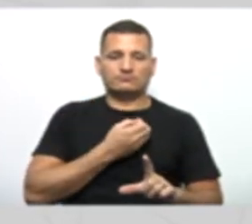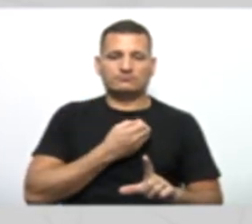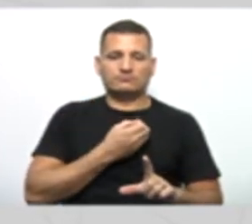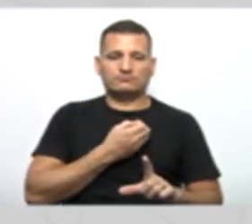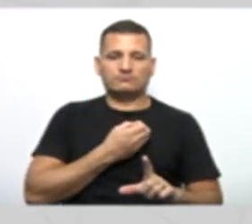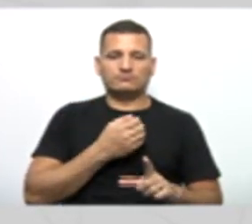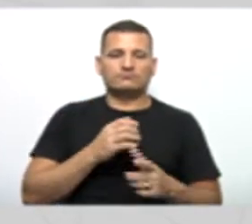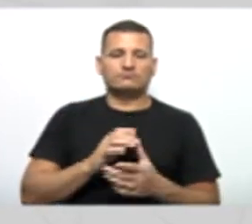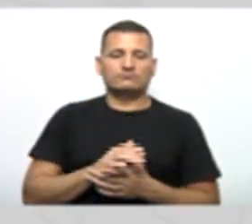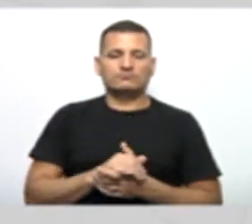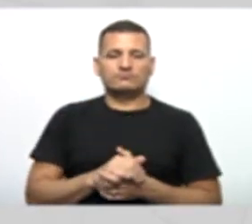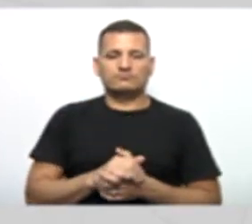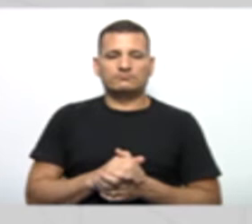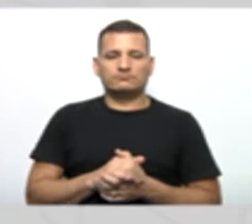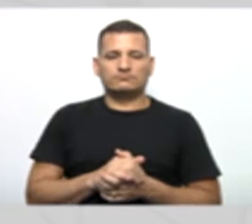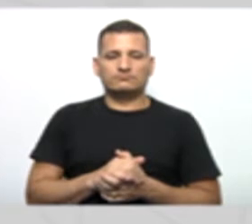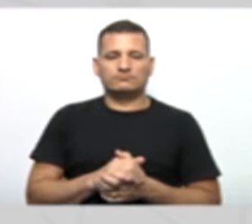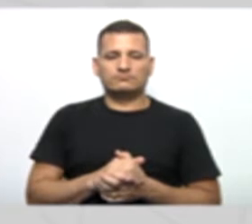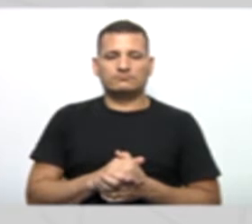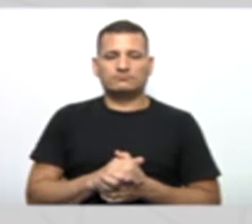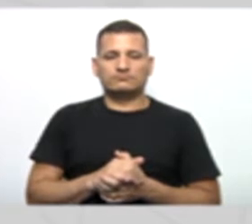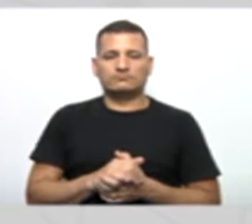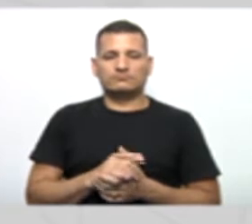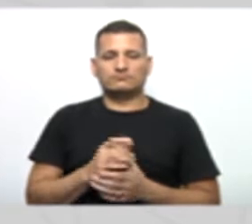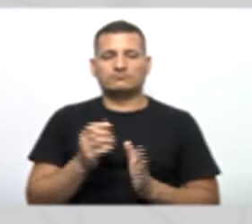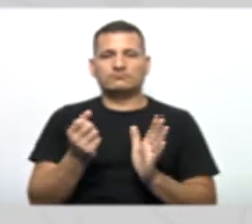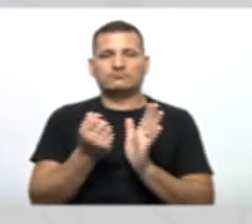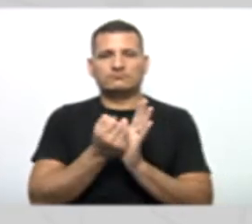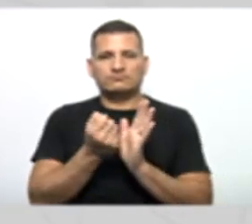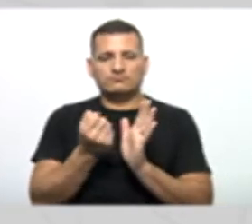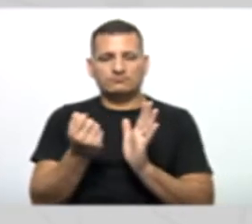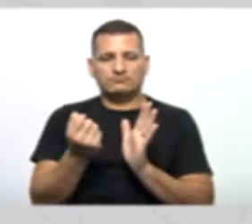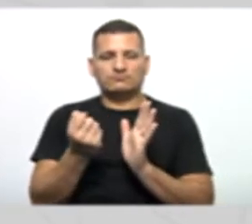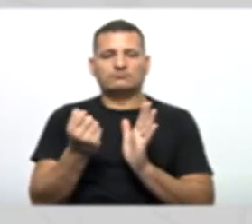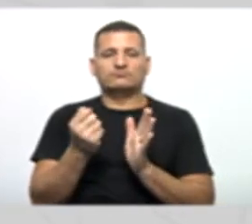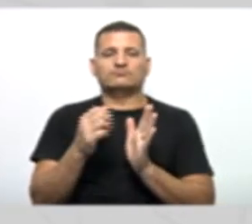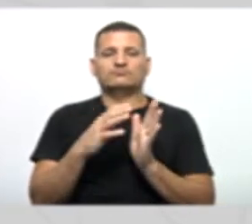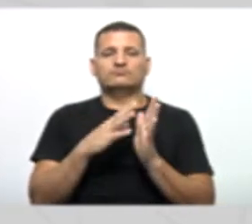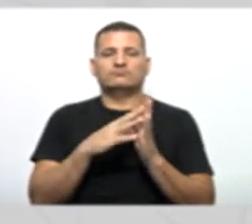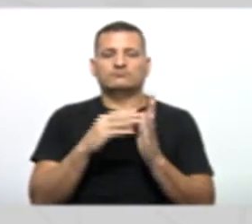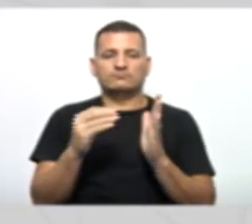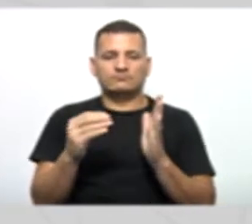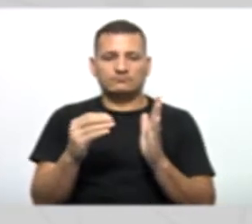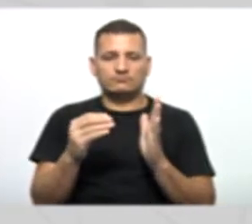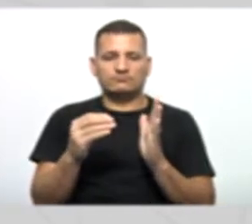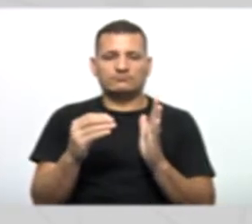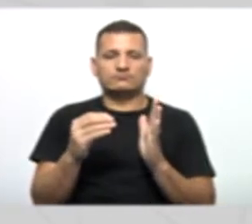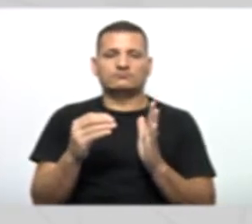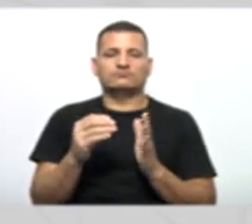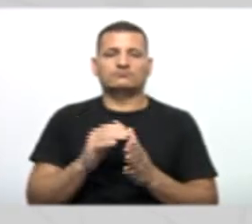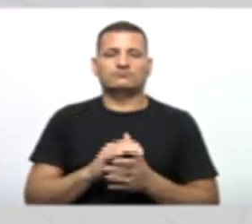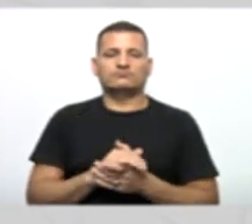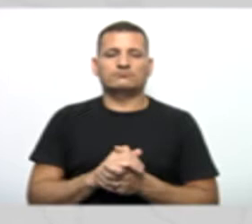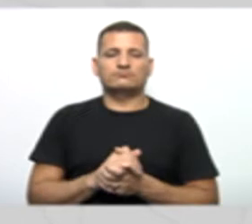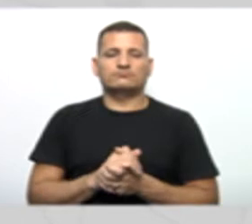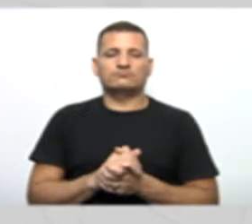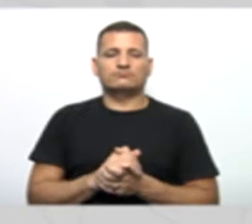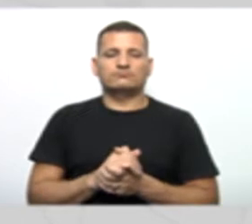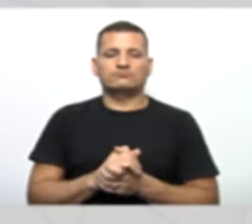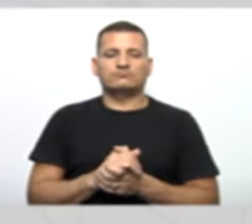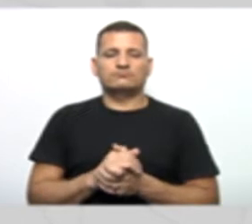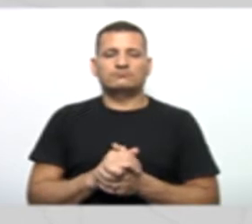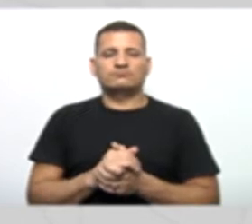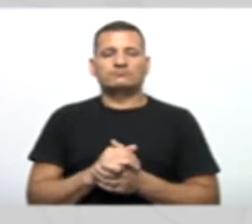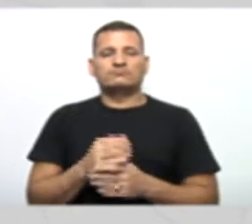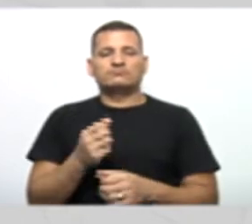primária. Temos aqui a marca, um texto de 20 posições, o modelo também texto de 20 posições, o ano do